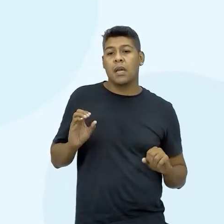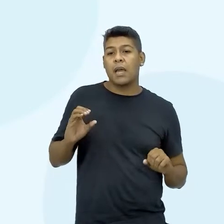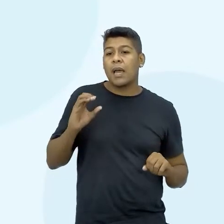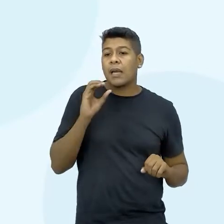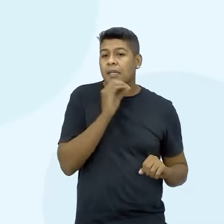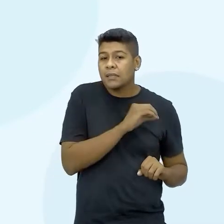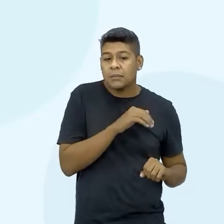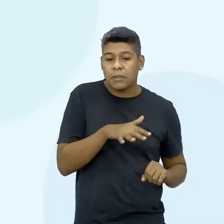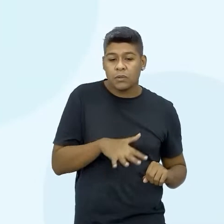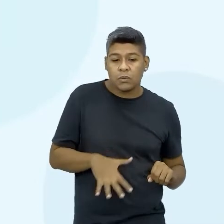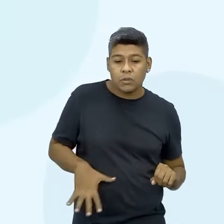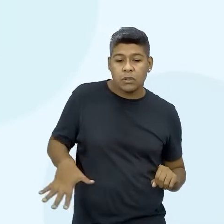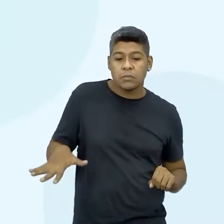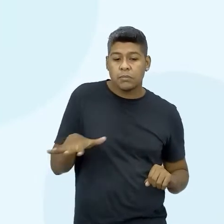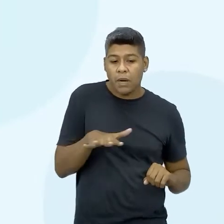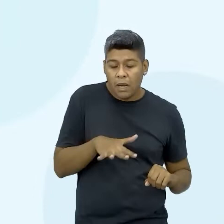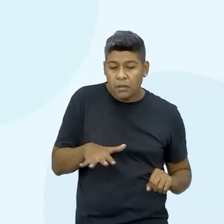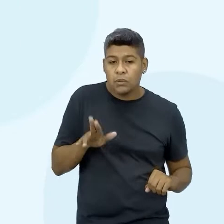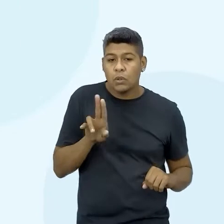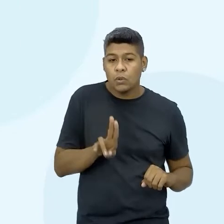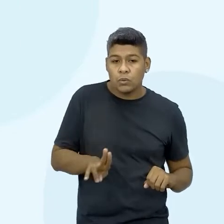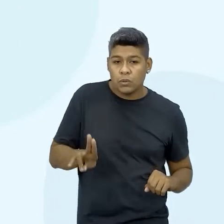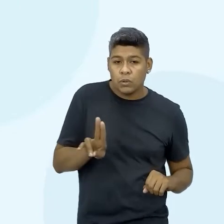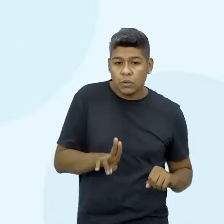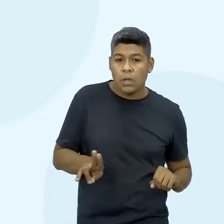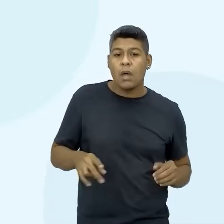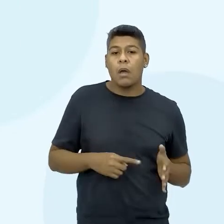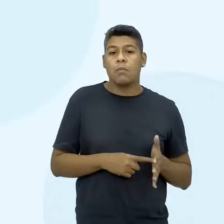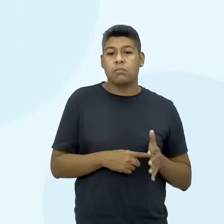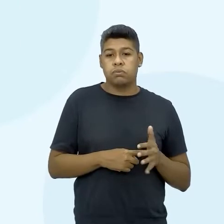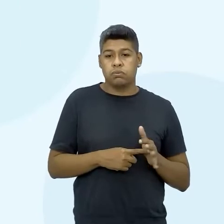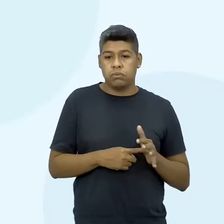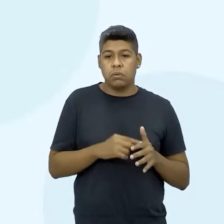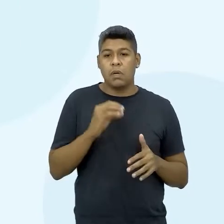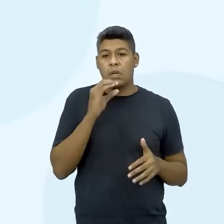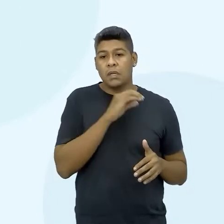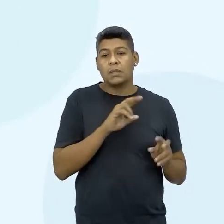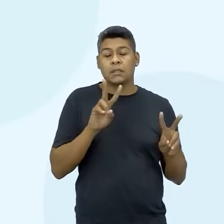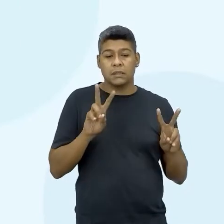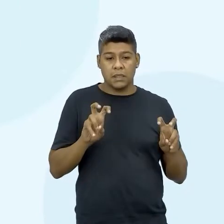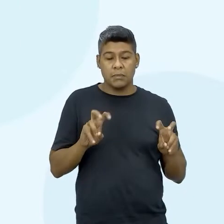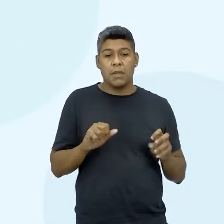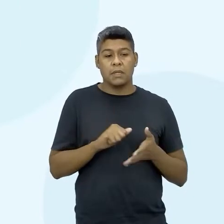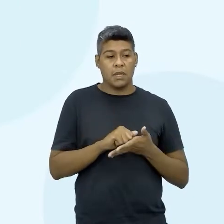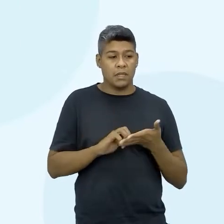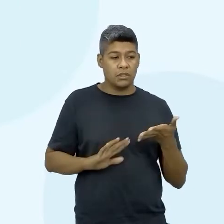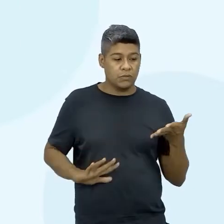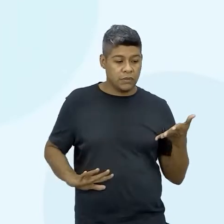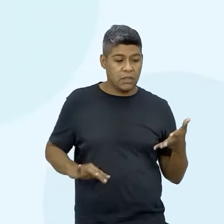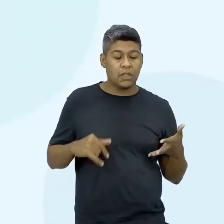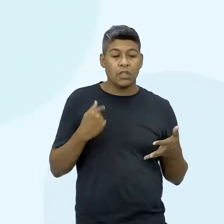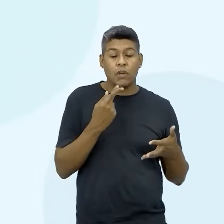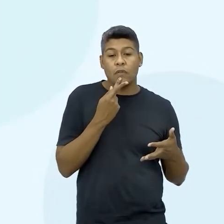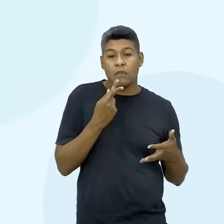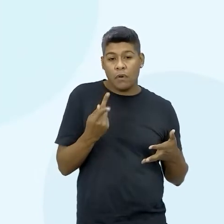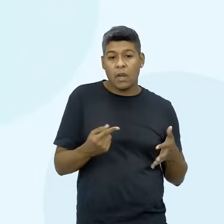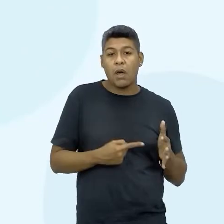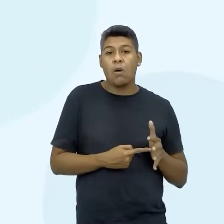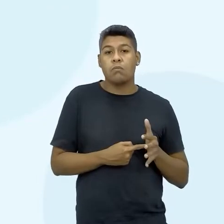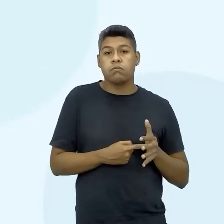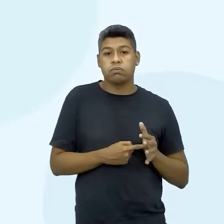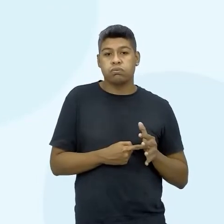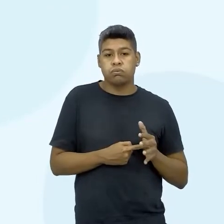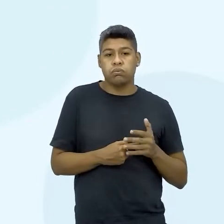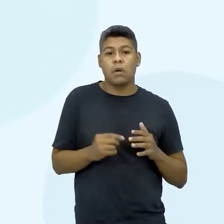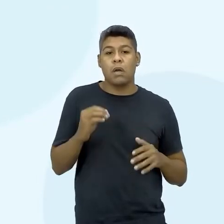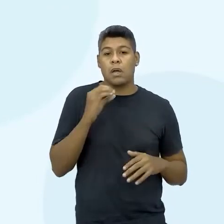aquecimentos de espaços, né, com a utilização de bombas de calor. Isso é o tema da nossa próxima atividade. Nós vamos falar da bomba de calor.